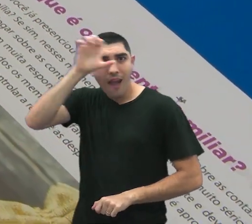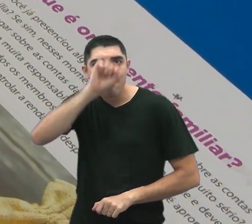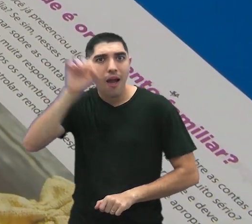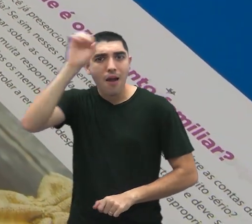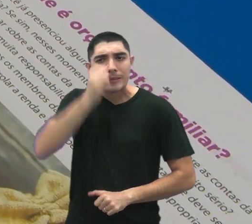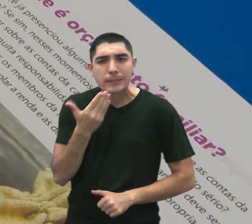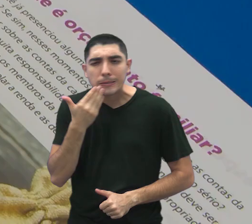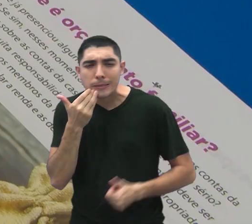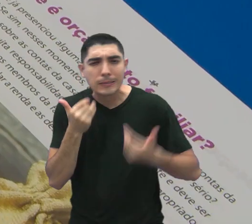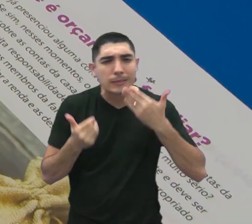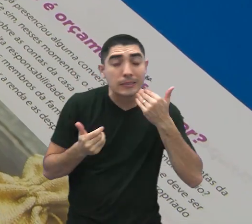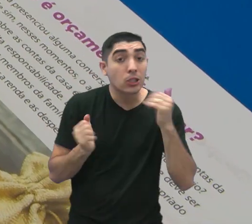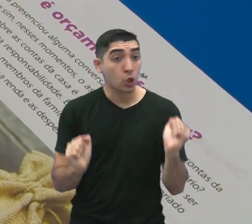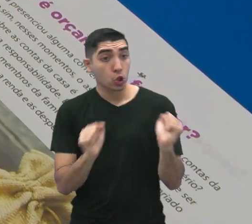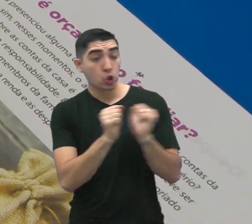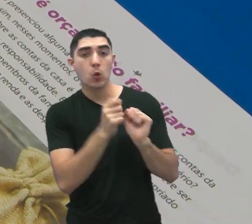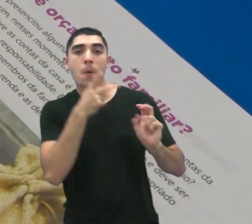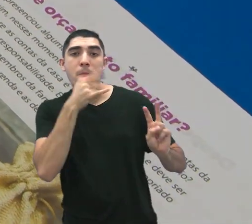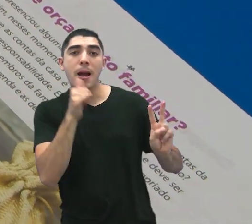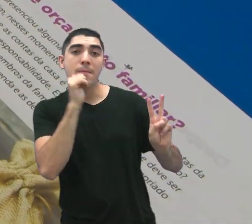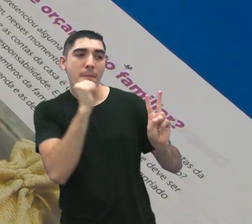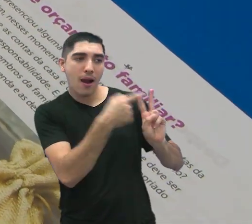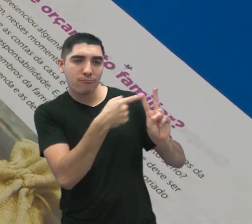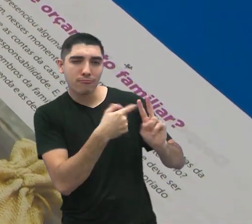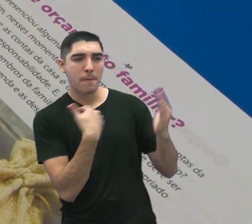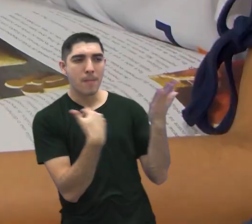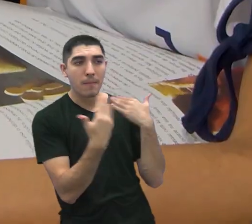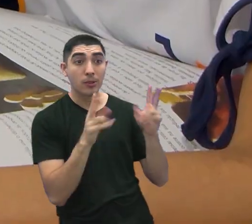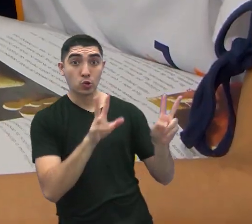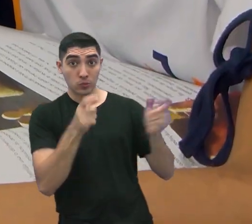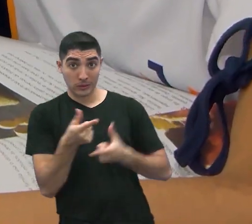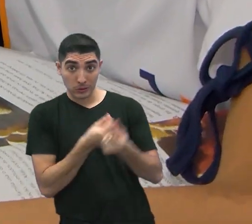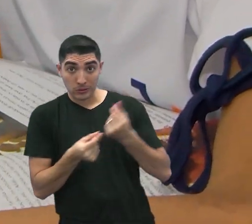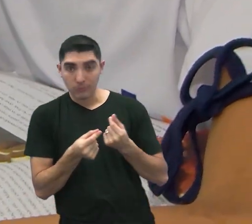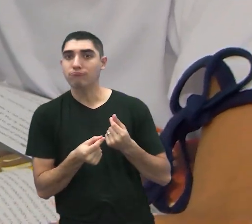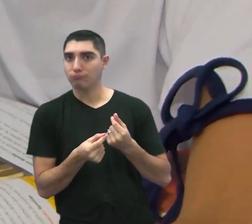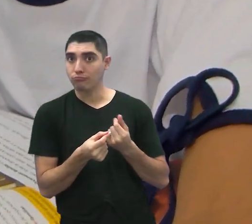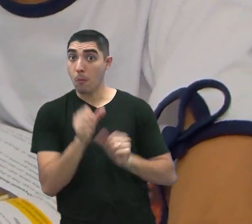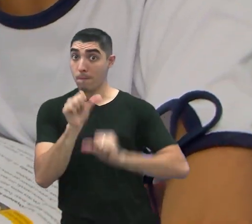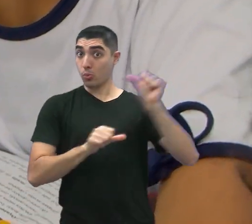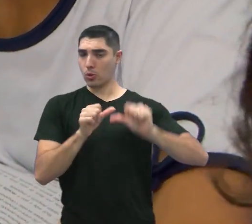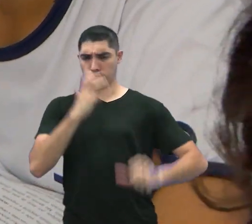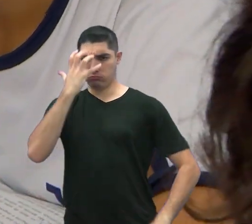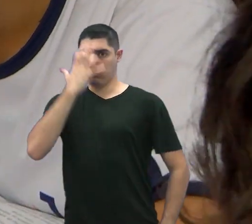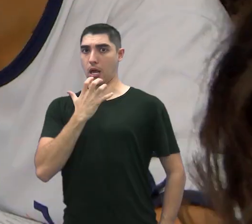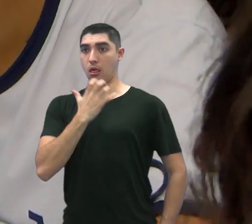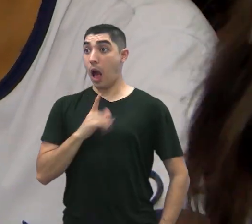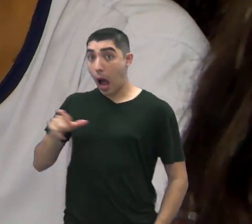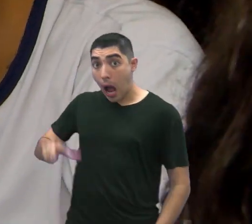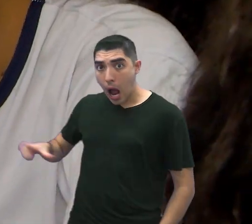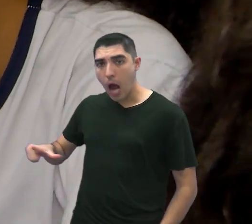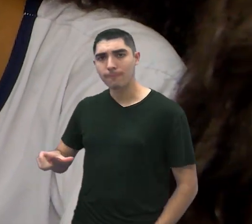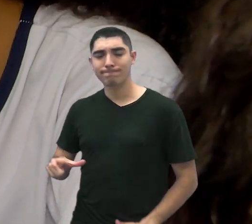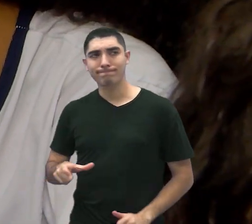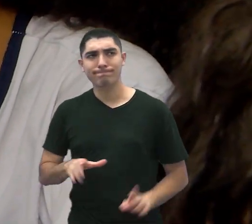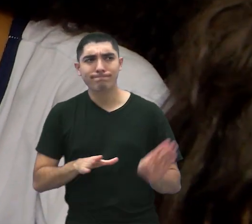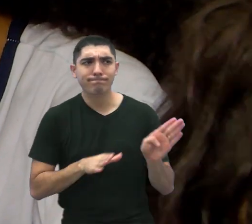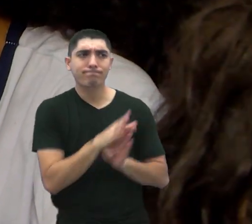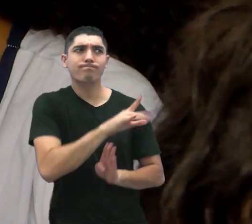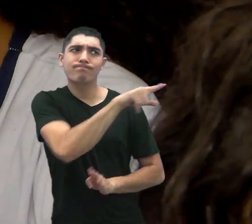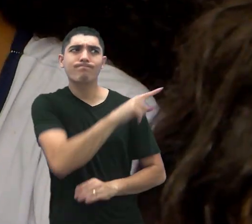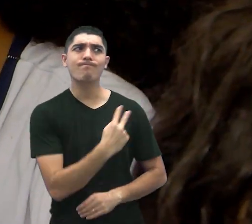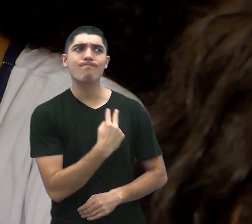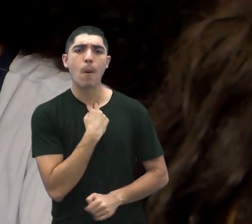a conversa com os pais sobre finanças fica mais séria. E são esses jovens que acabam dando conselhos para os mais